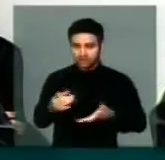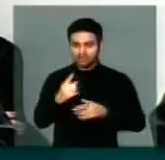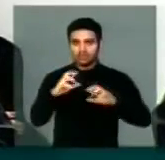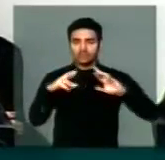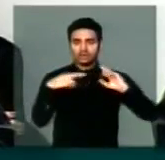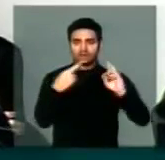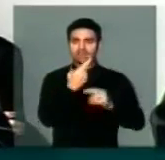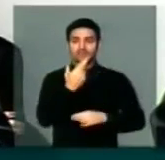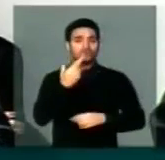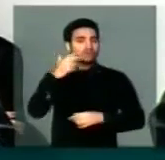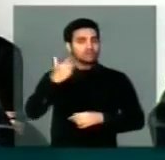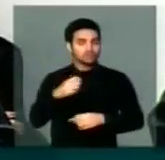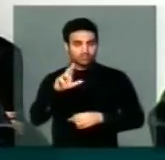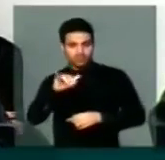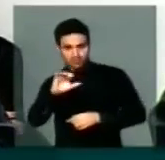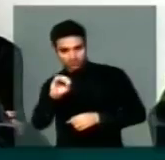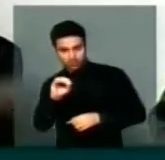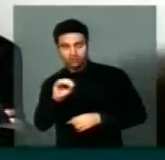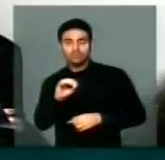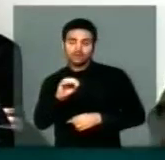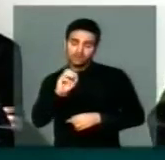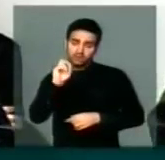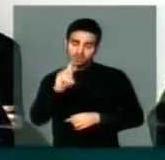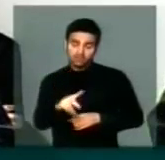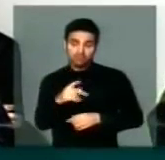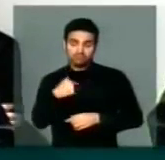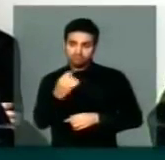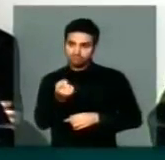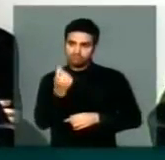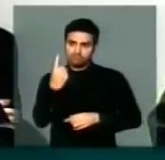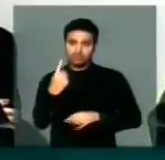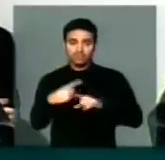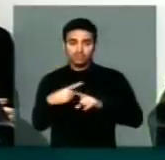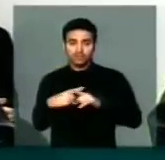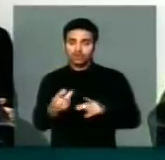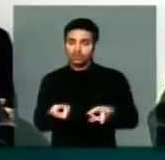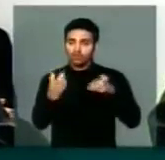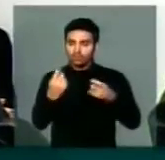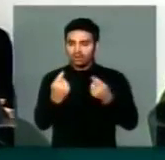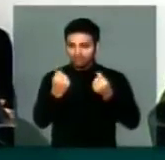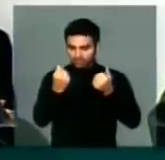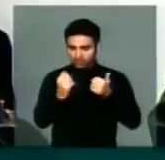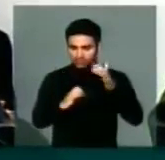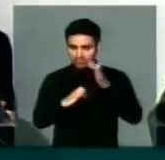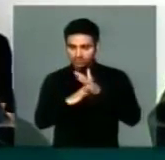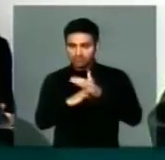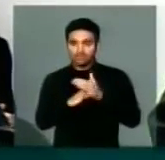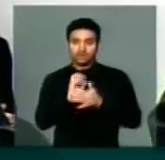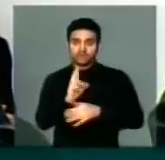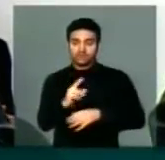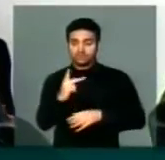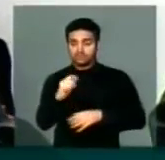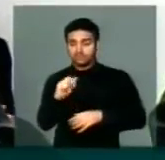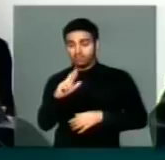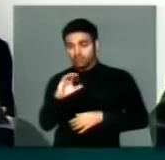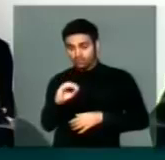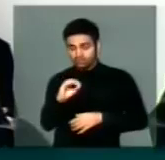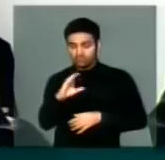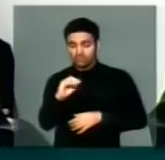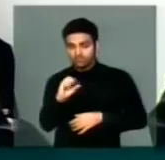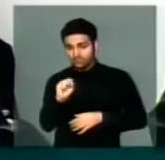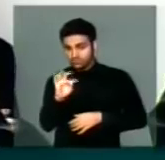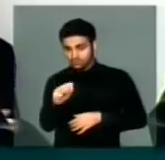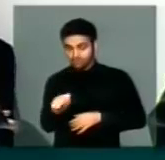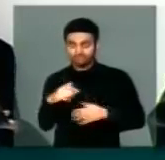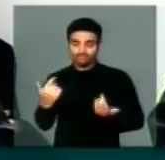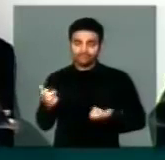do Rio de Janeiro da Marina da Glória, oportunidade que chamou a atenção dele por estar indo cobrar valores de empresas em nome de Paulo Roberto Costa, que nesta